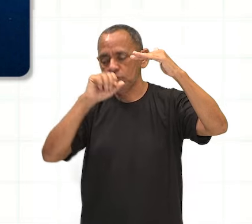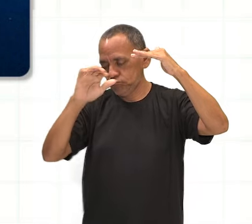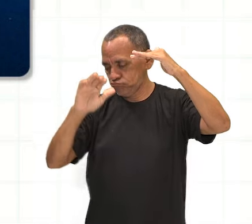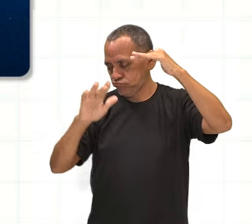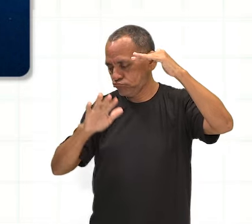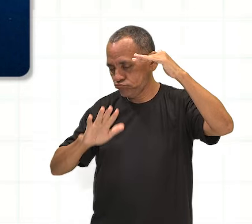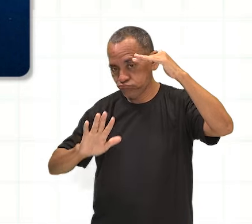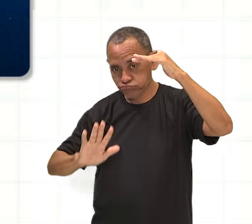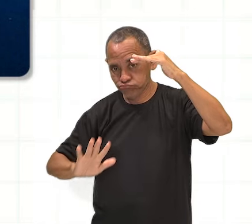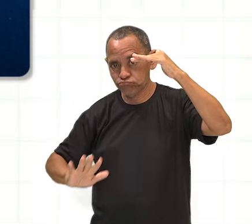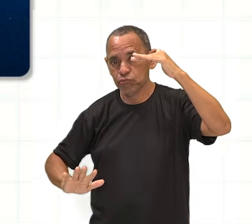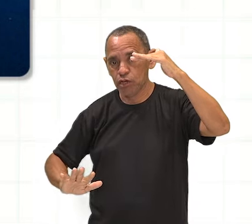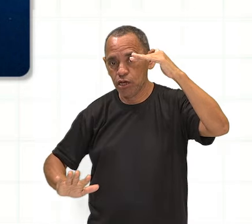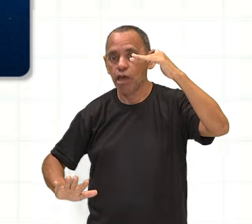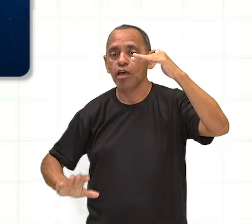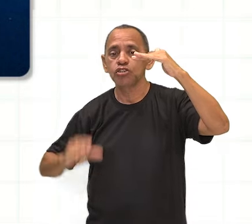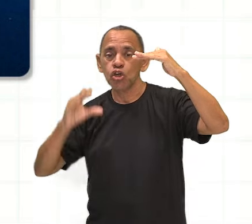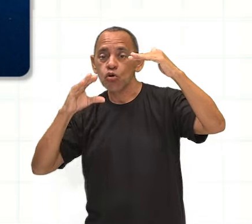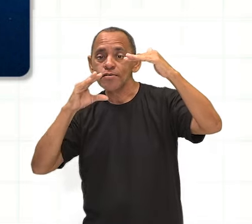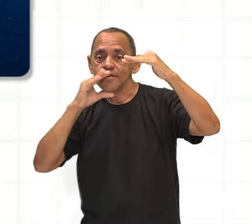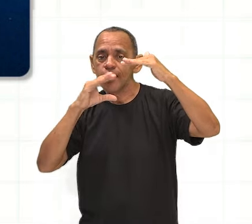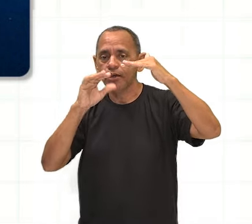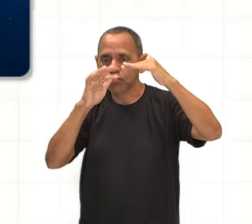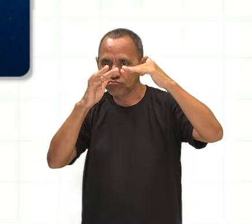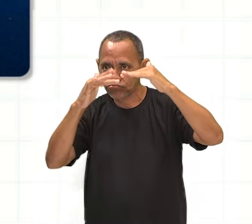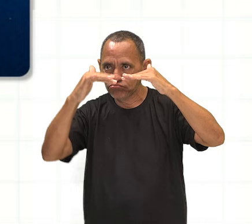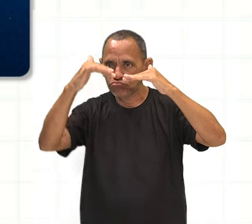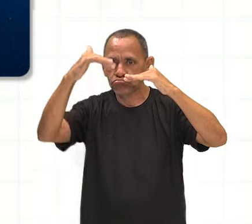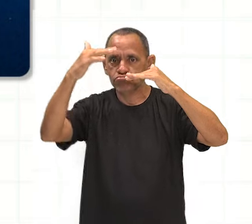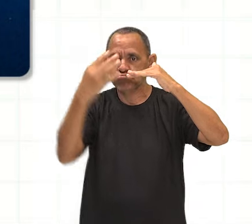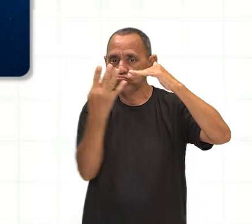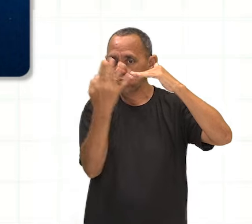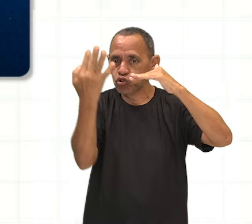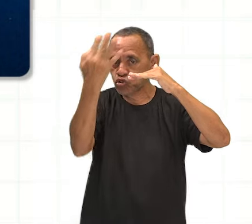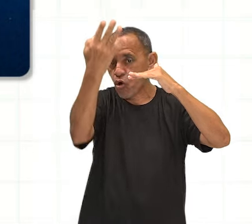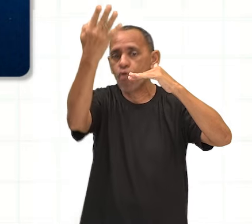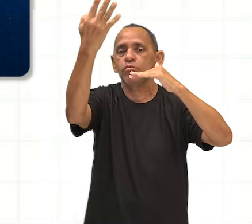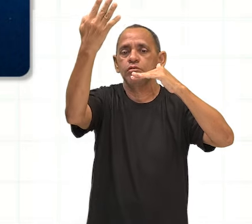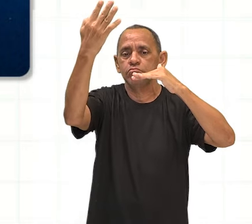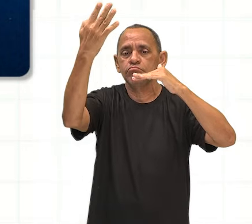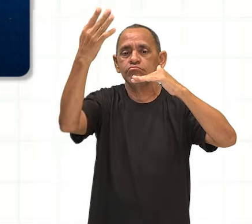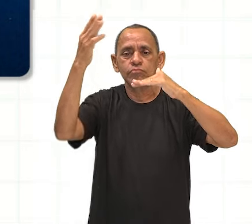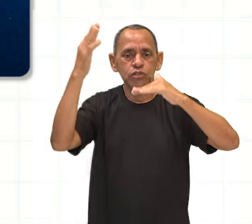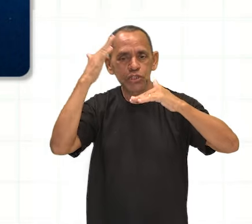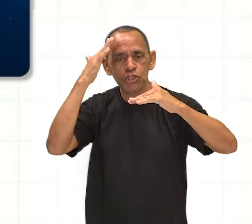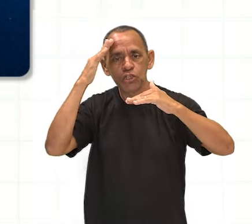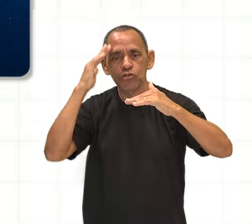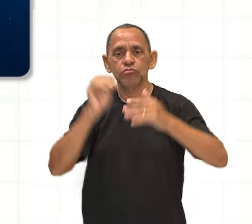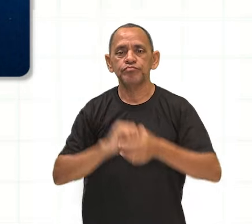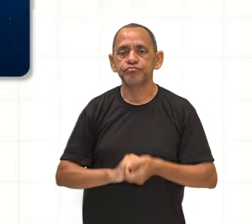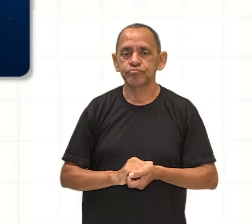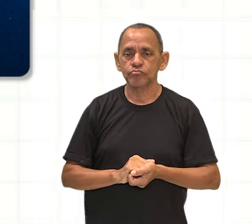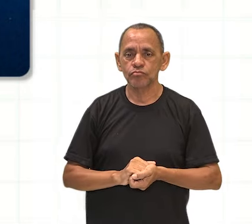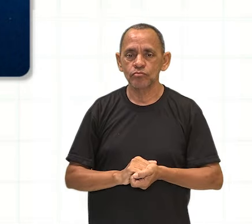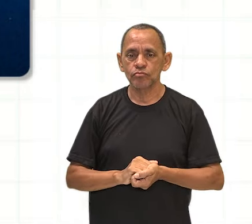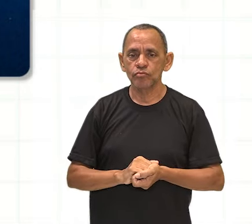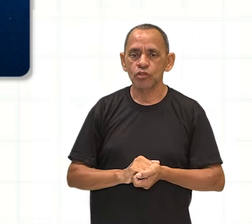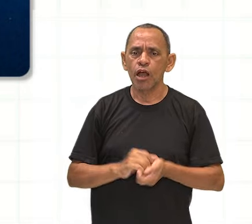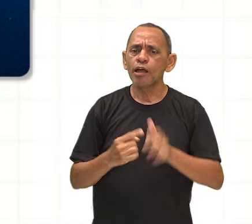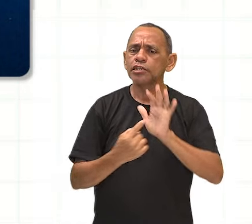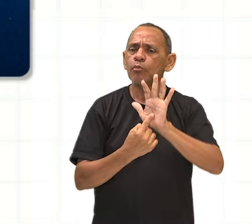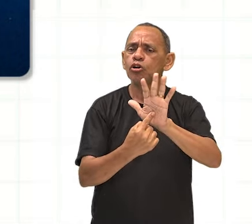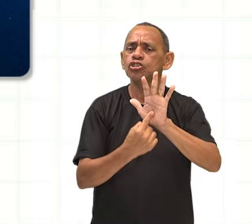Então, pessoal, você observa que essa seta, olha, essa seta aqui indicando que o vento ele está saindo